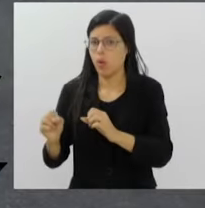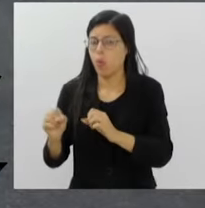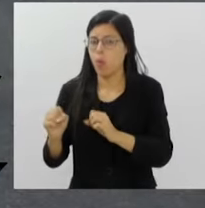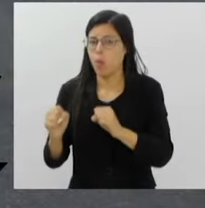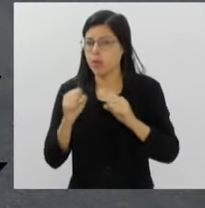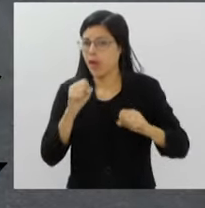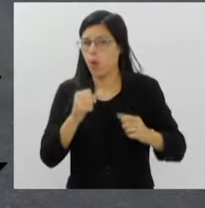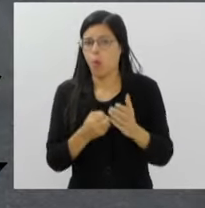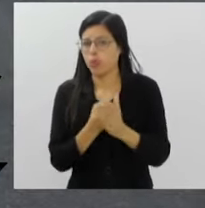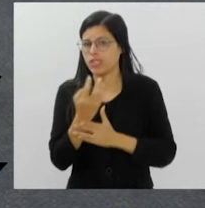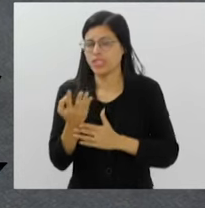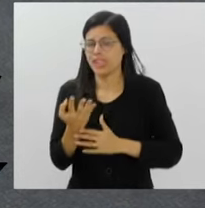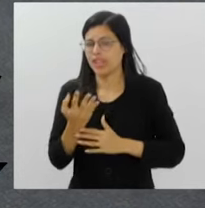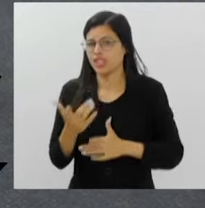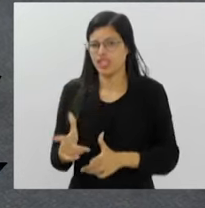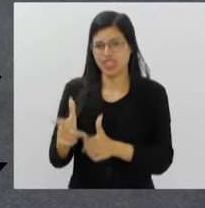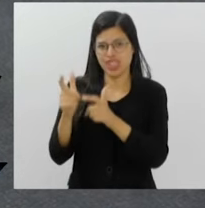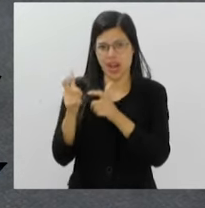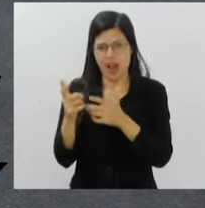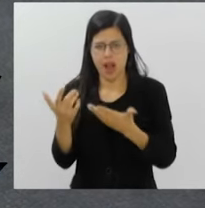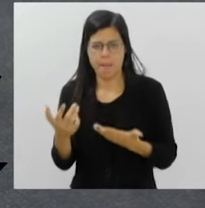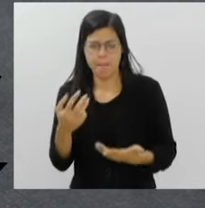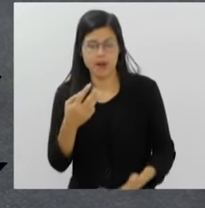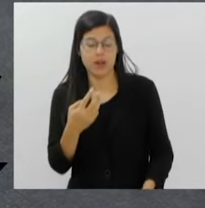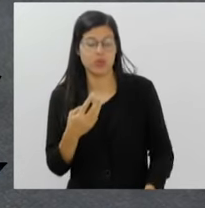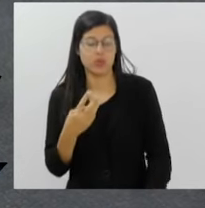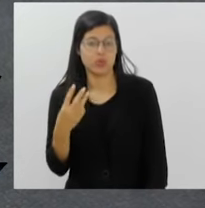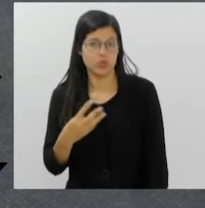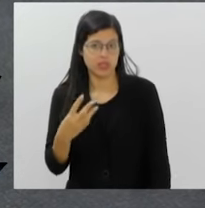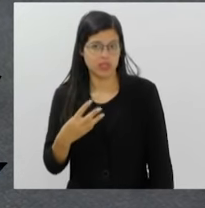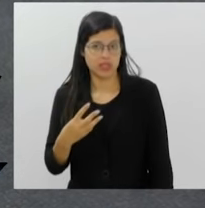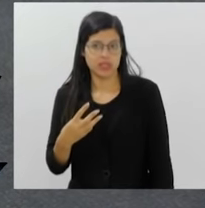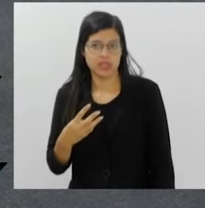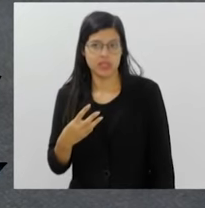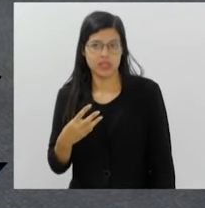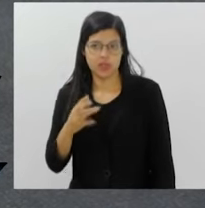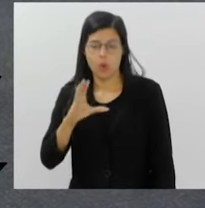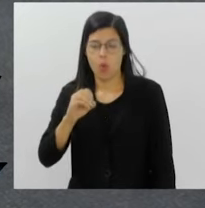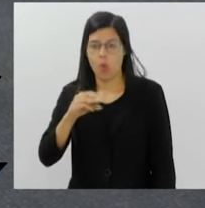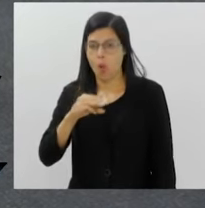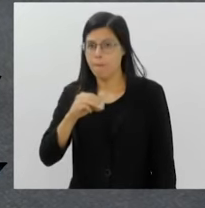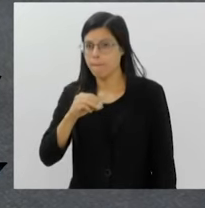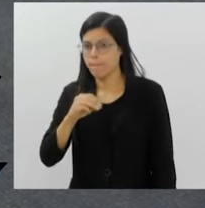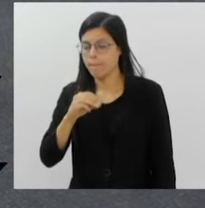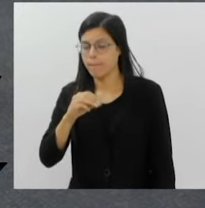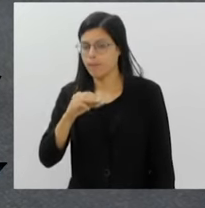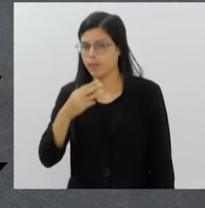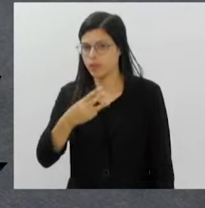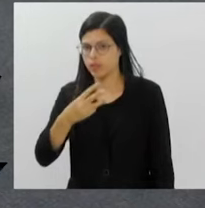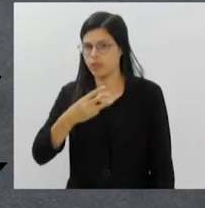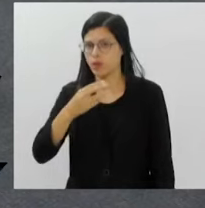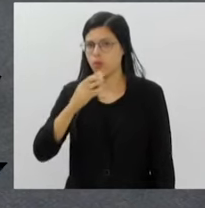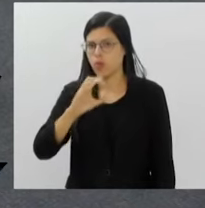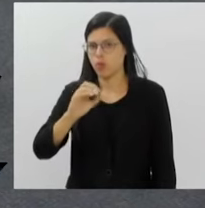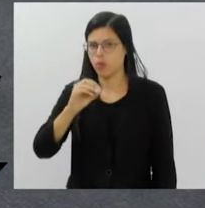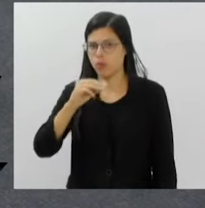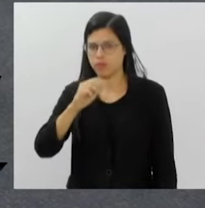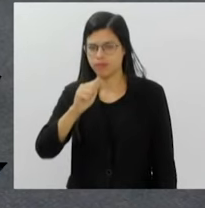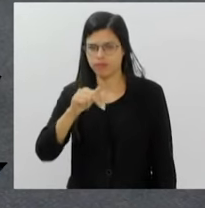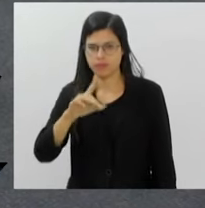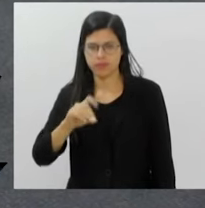terceiro comando. É inadmissível, no século XXI está acontecendo